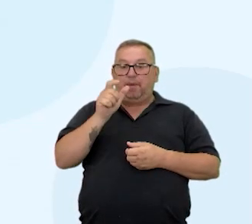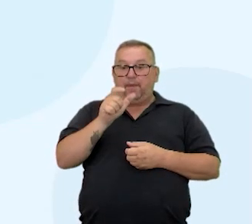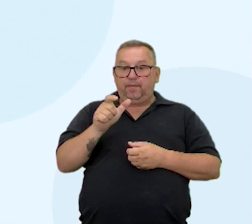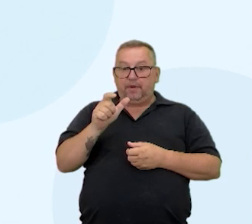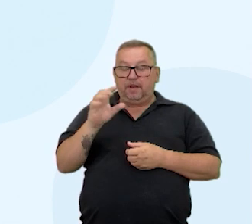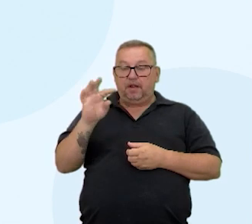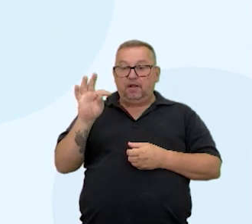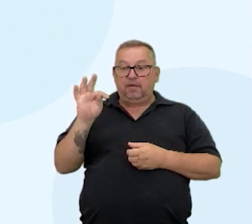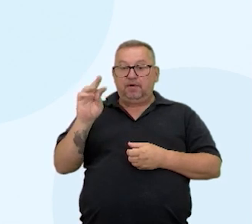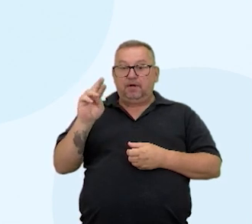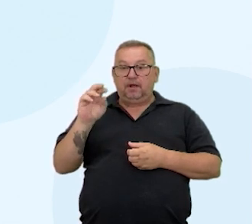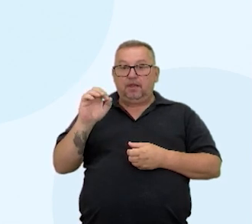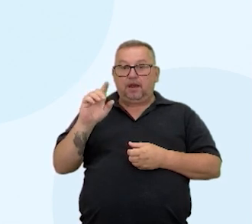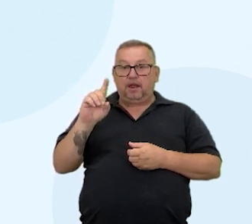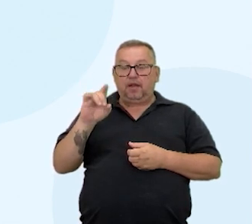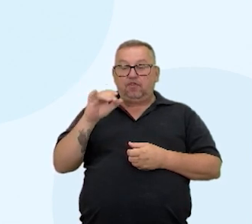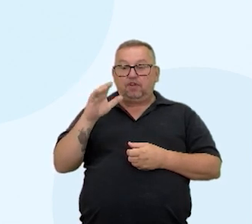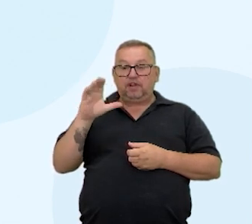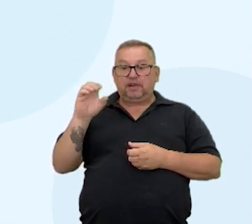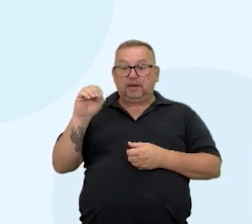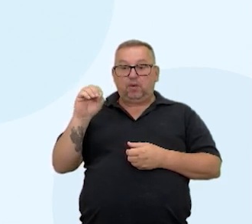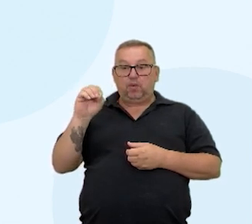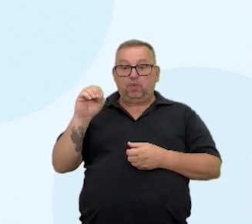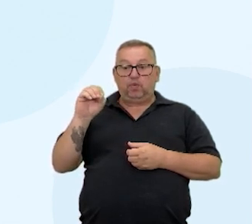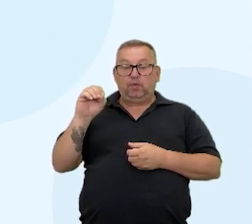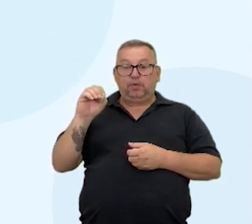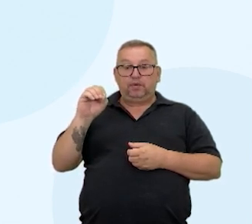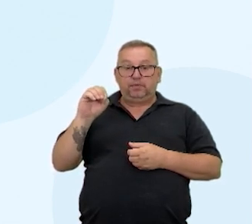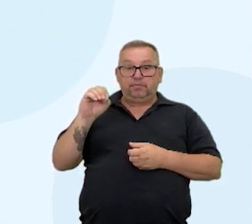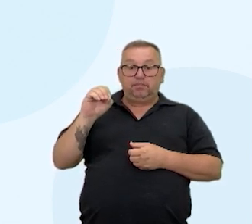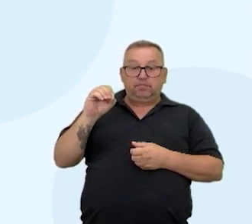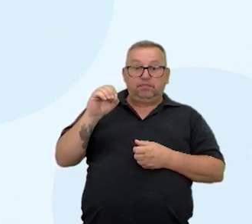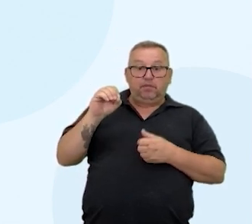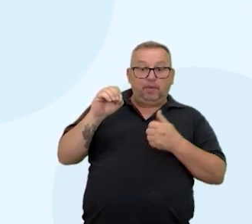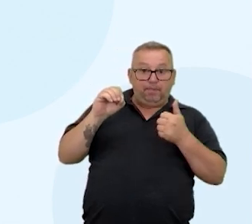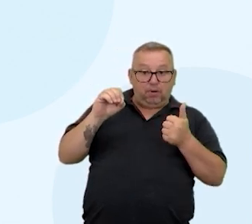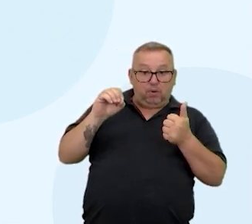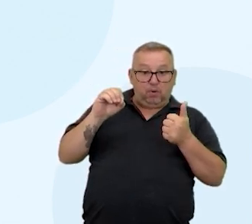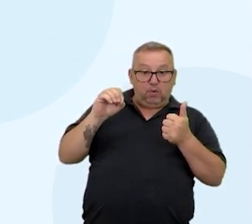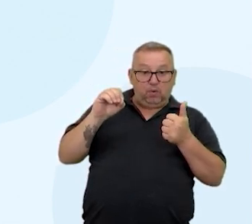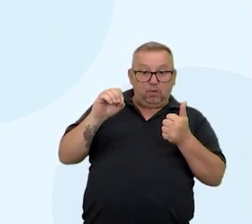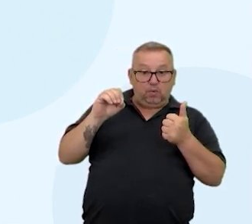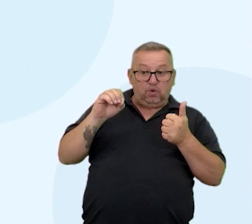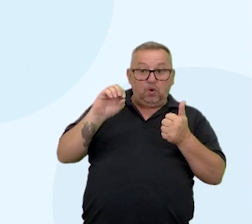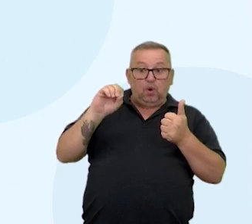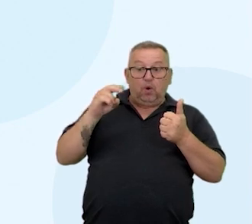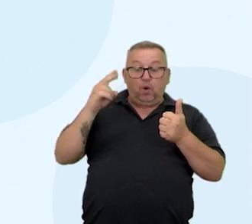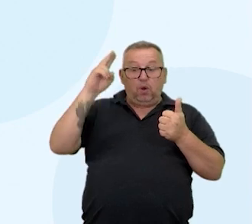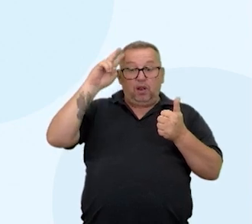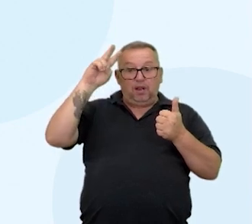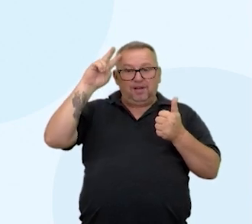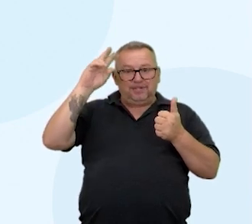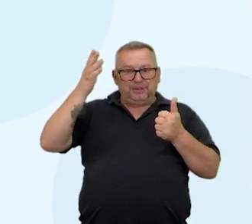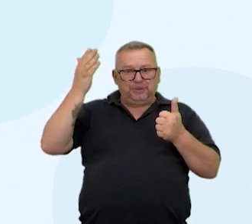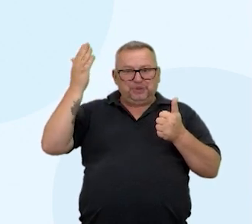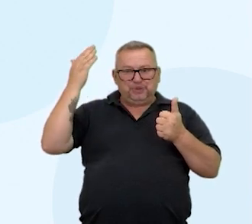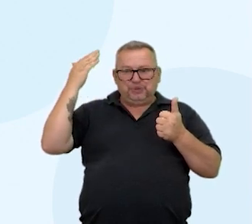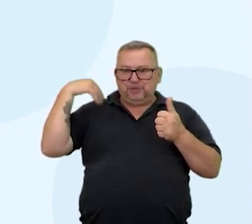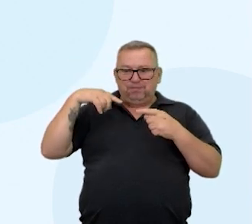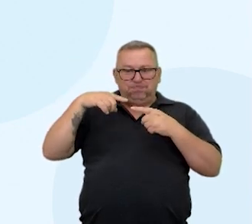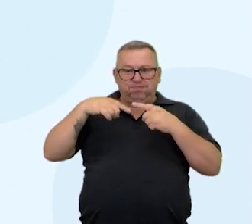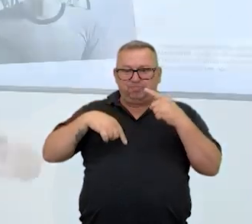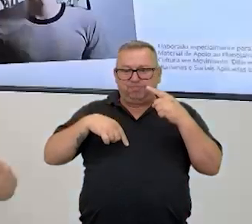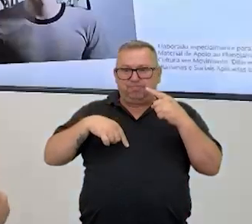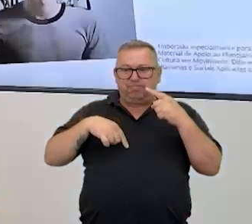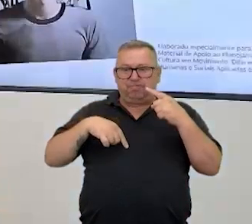tradição é positiva ou lembra algo ultrapassado, antiquado? Se eu